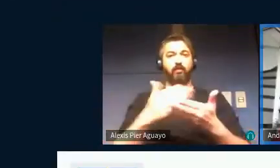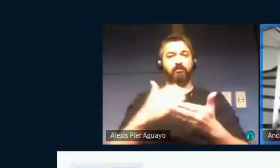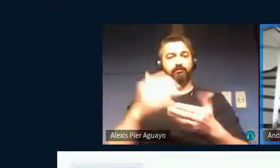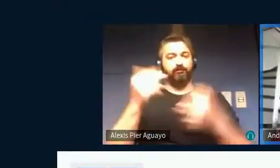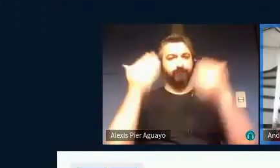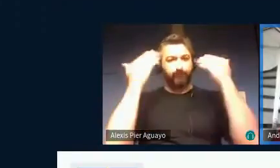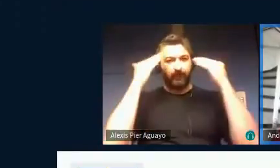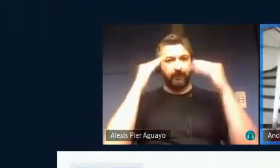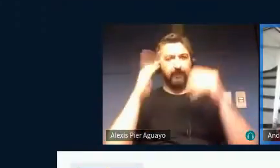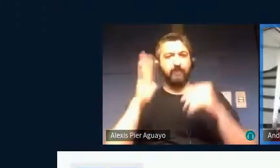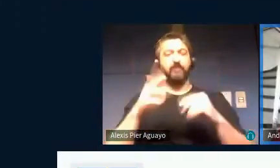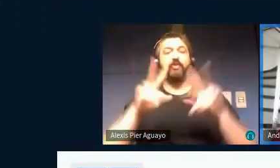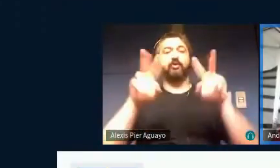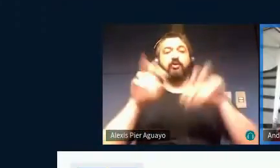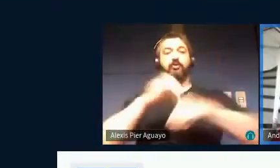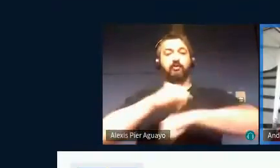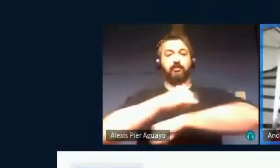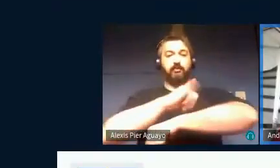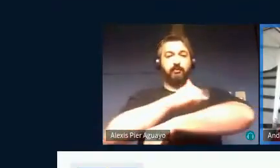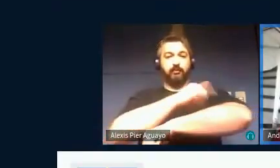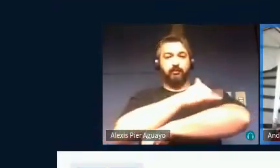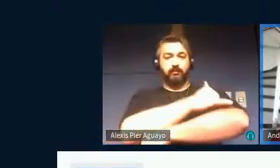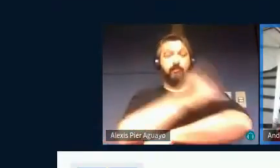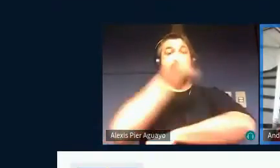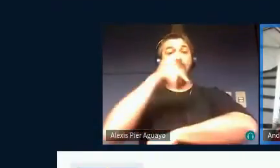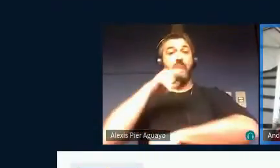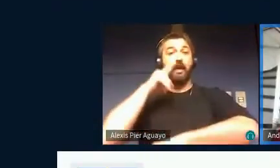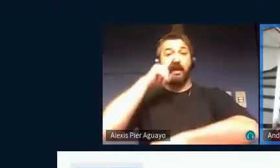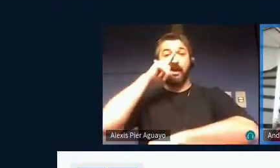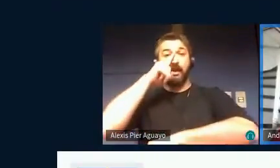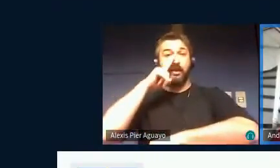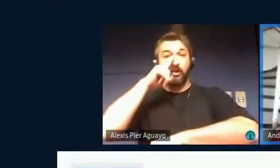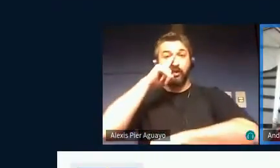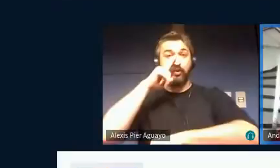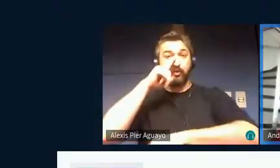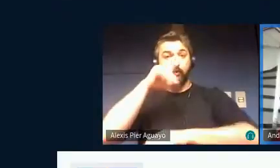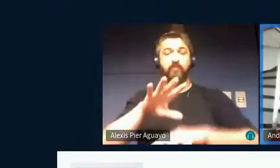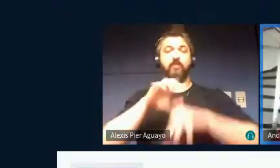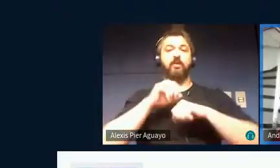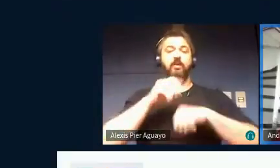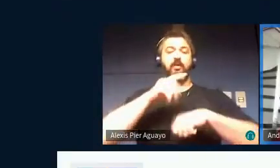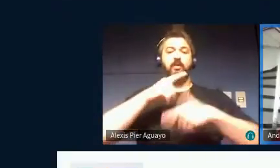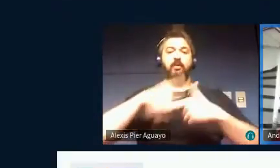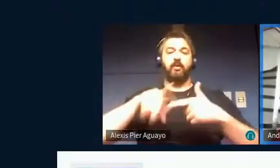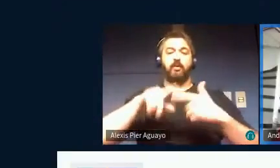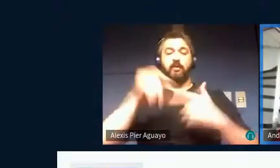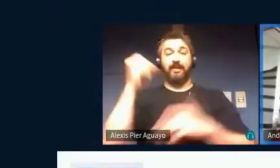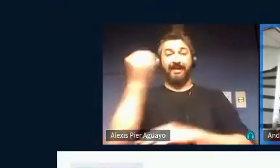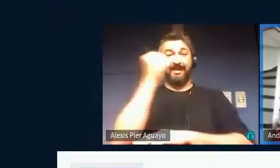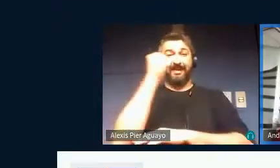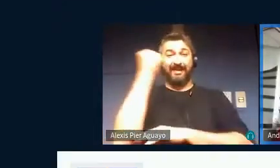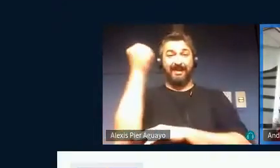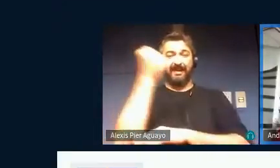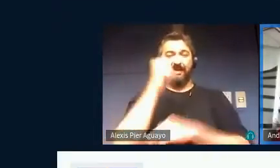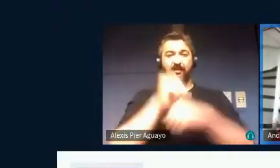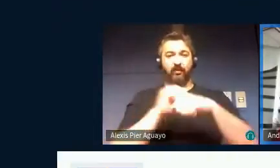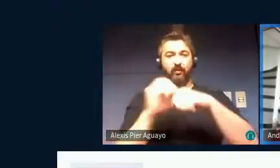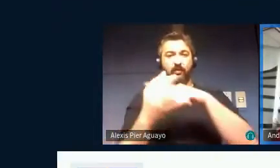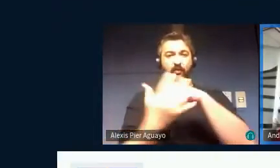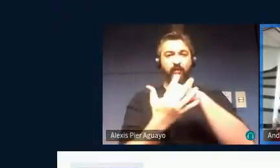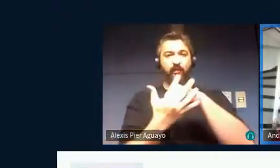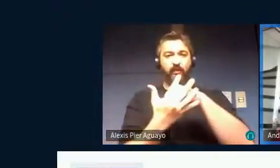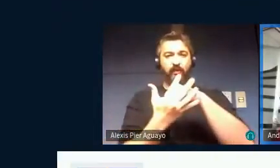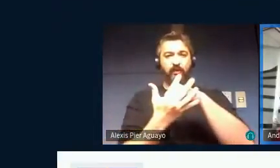relação da obesidade como sendo um fator de risco para o desenvolvimento das complicações graves da Covid-19. A